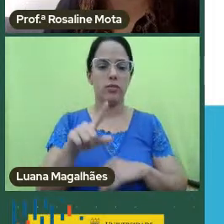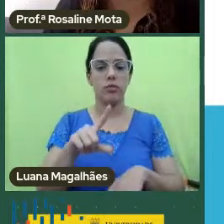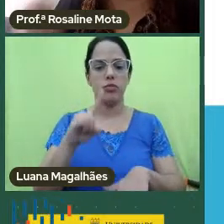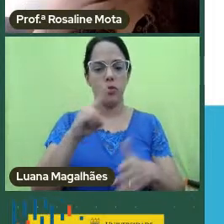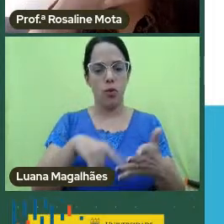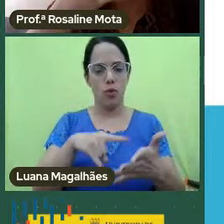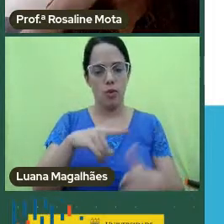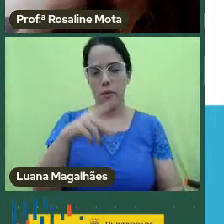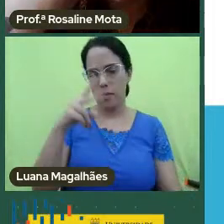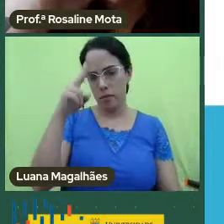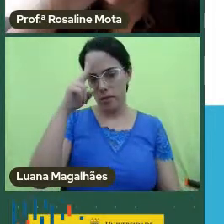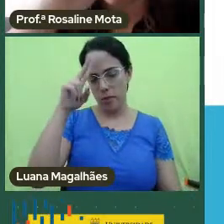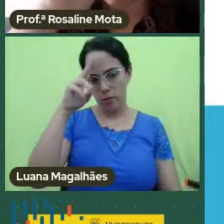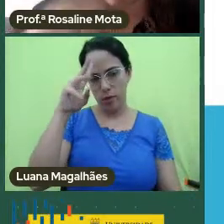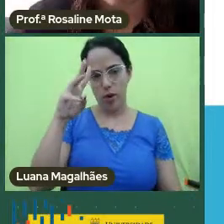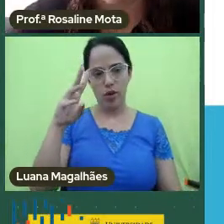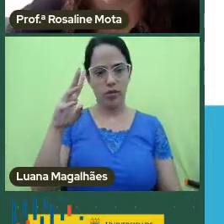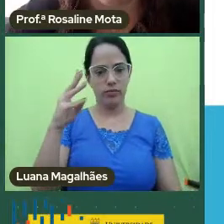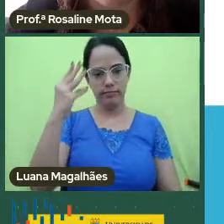memória institucional